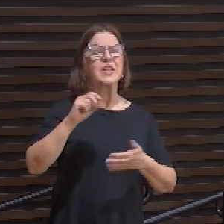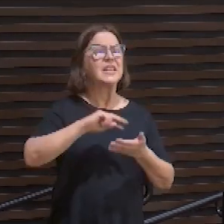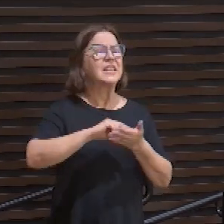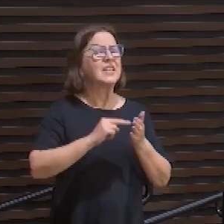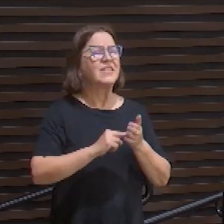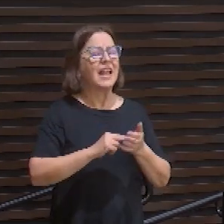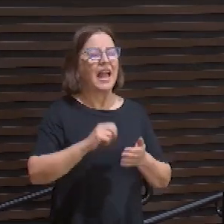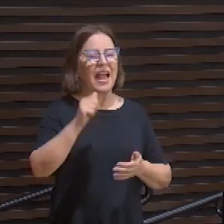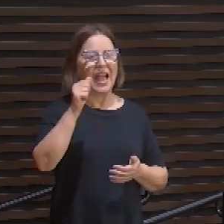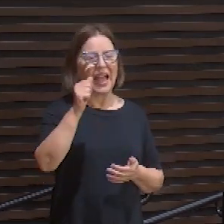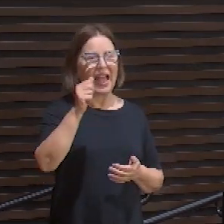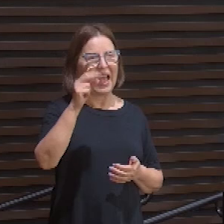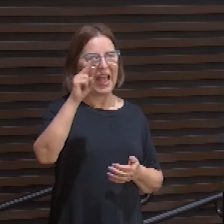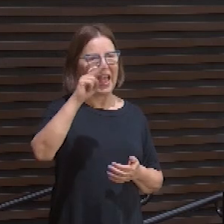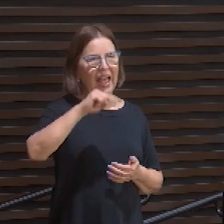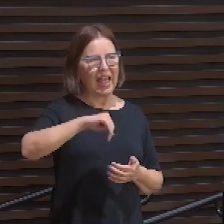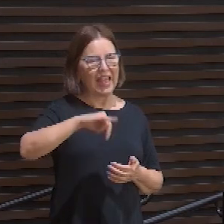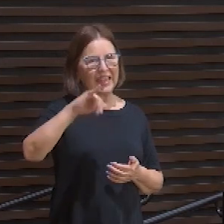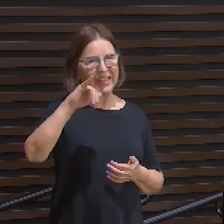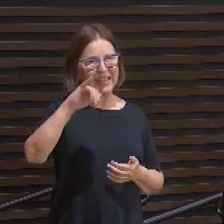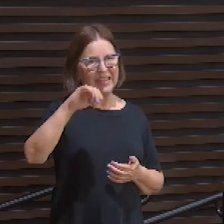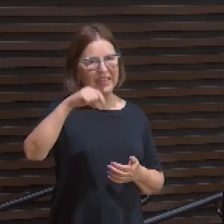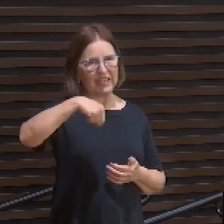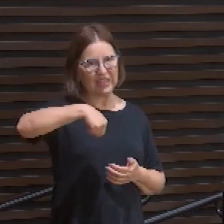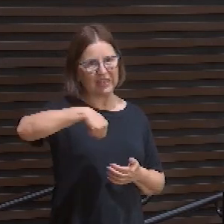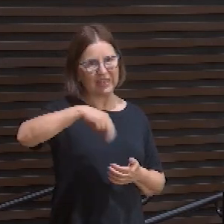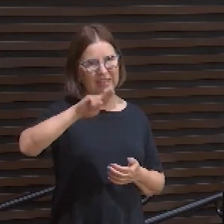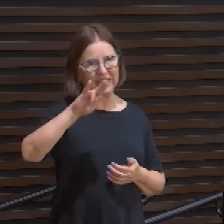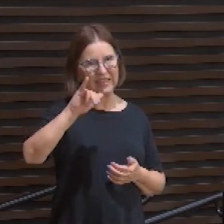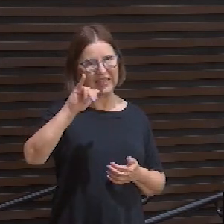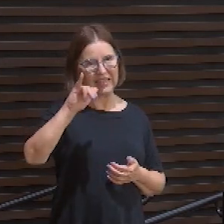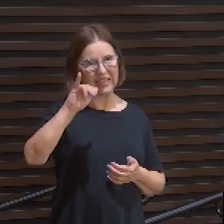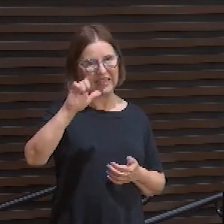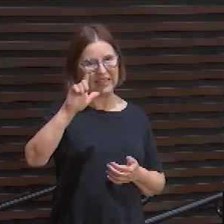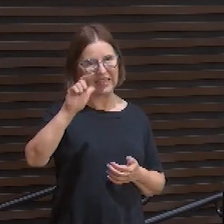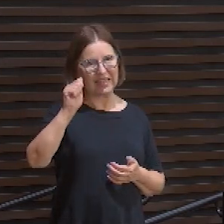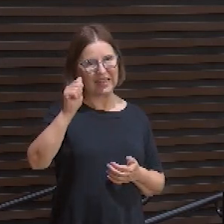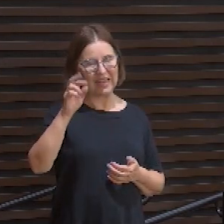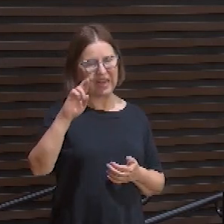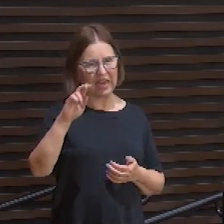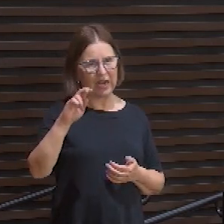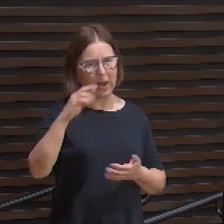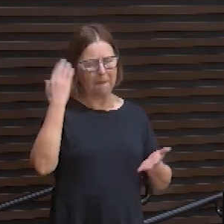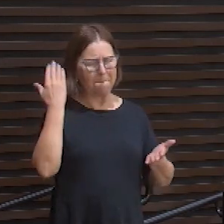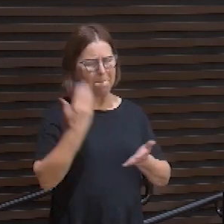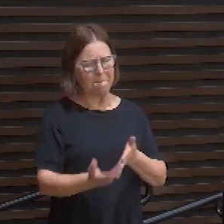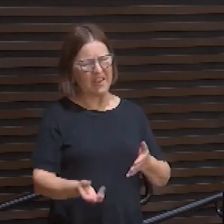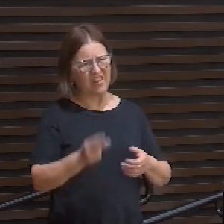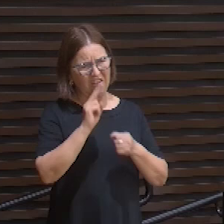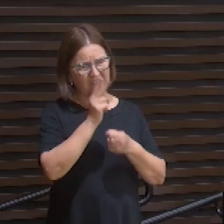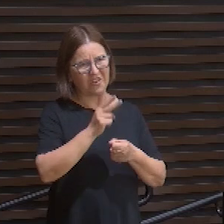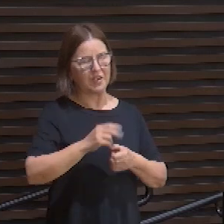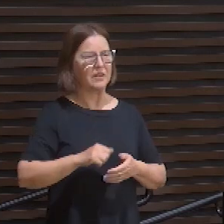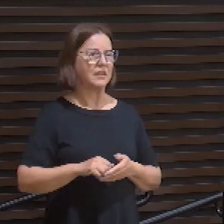aniquilar. Isso quer dizer que ele perdeu a força? Ainda que eu